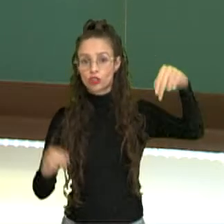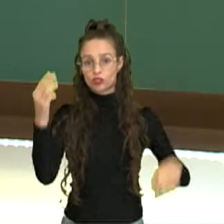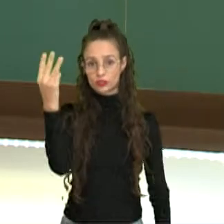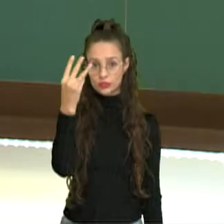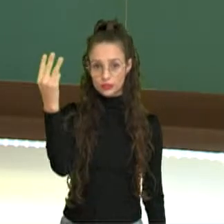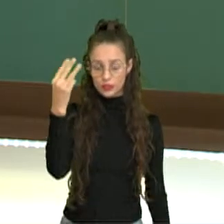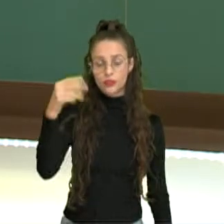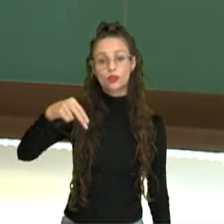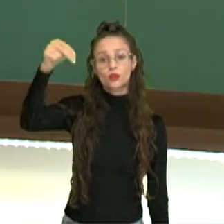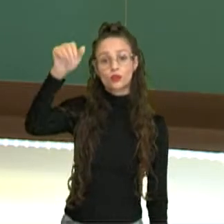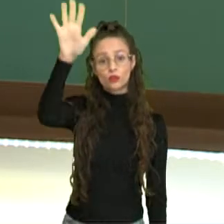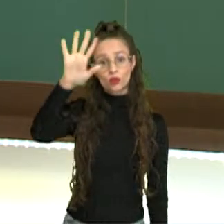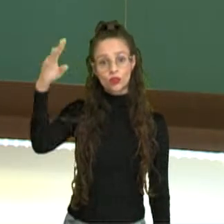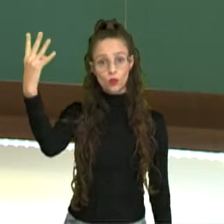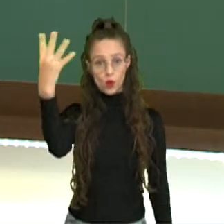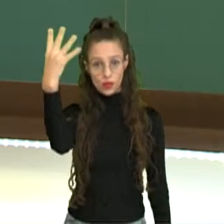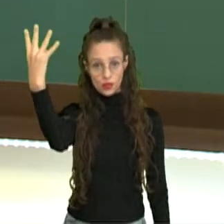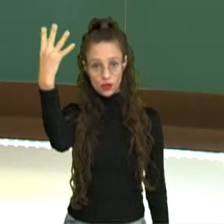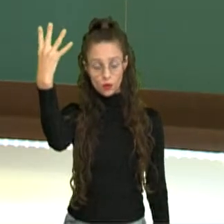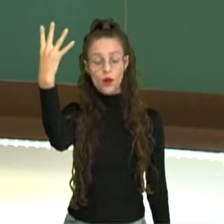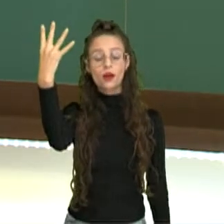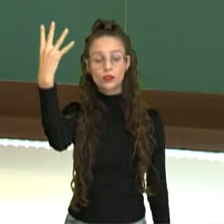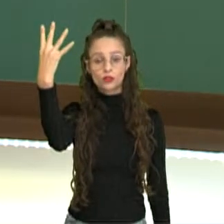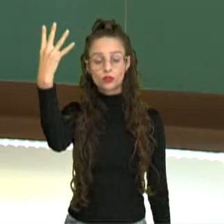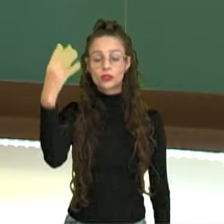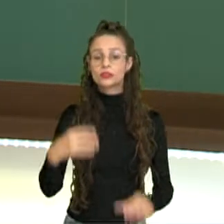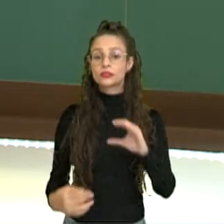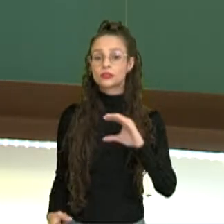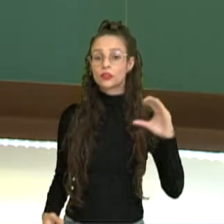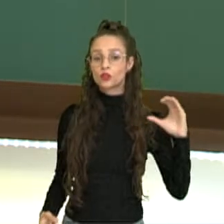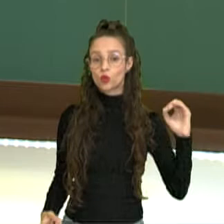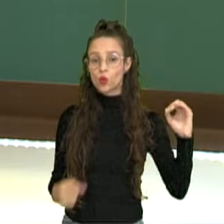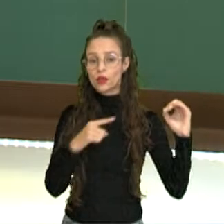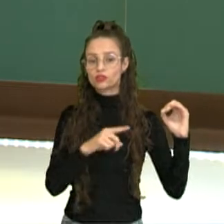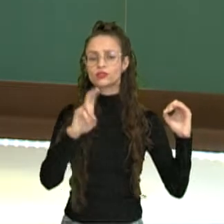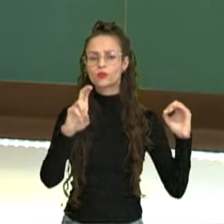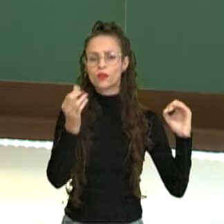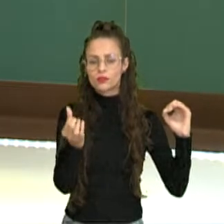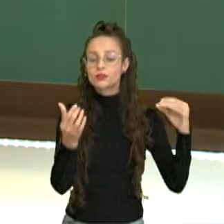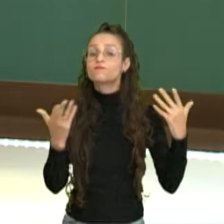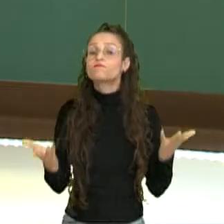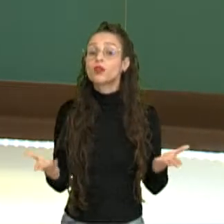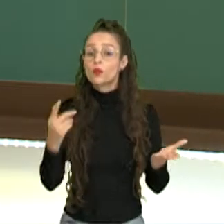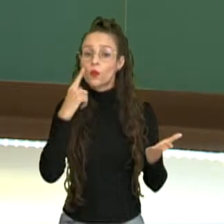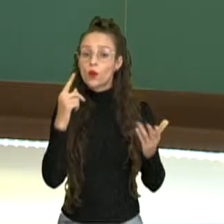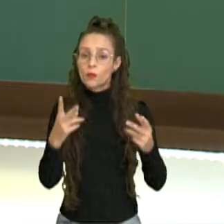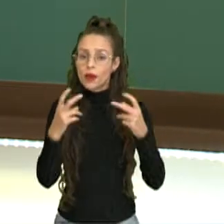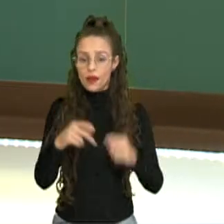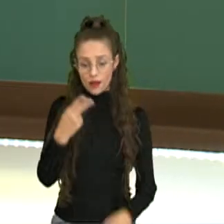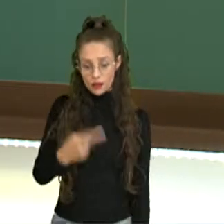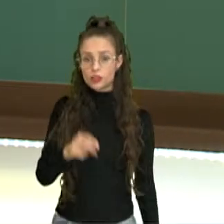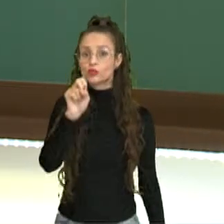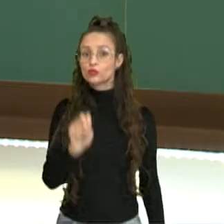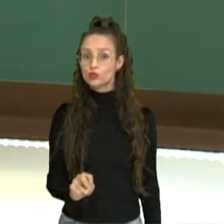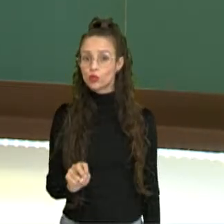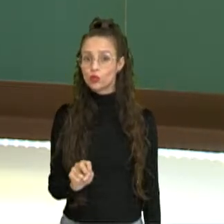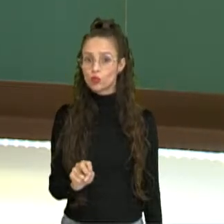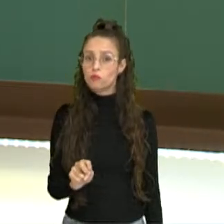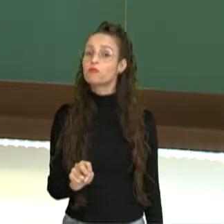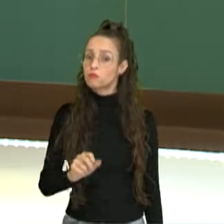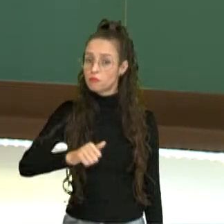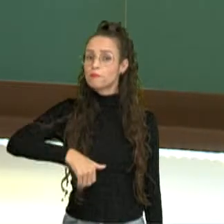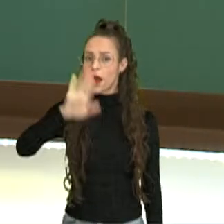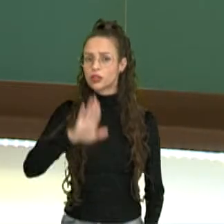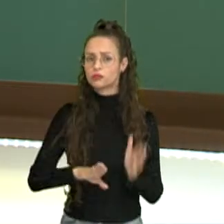no nordeste 44%, no centro-oeste 56%. Eu observo que aqui no sul a gente tem o quê? Um índice